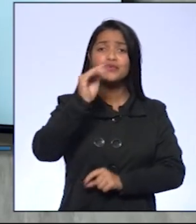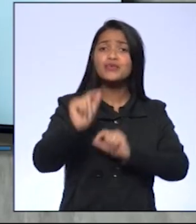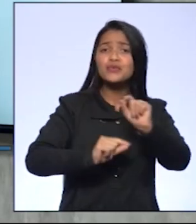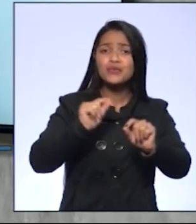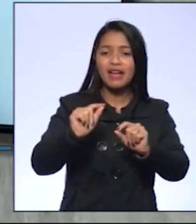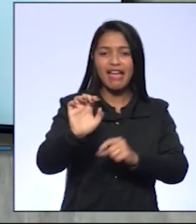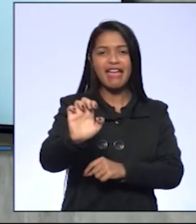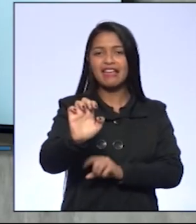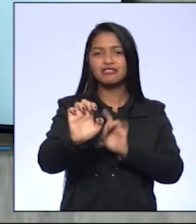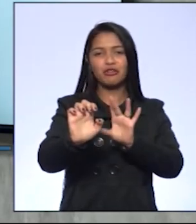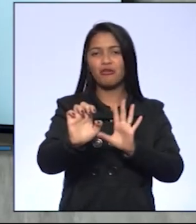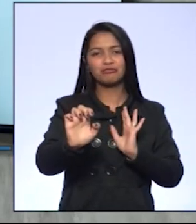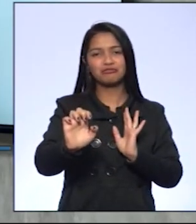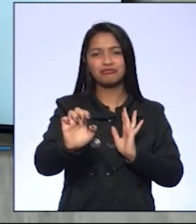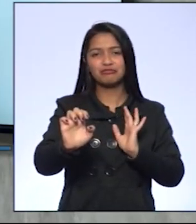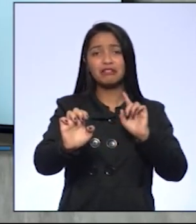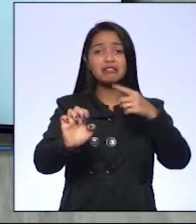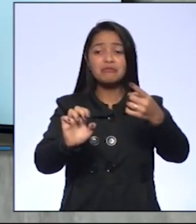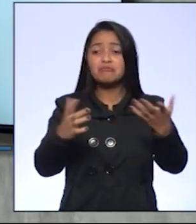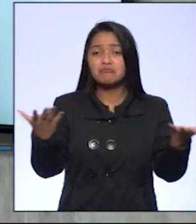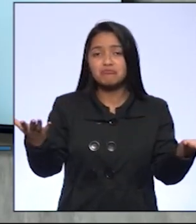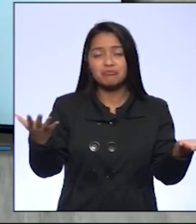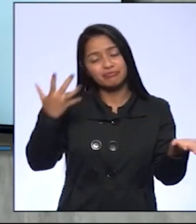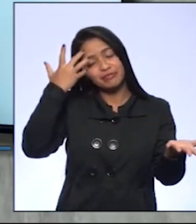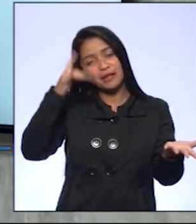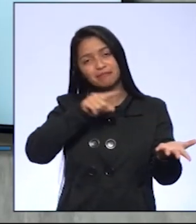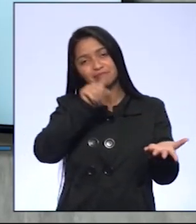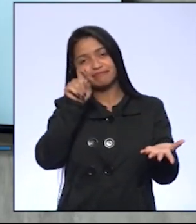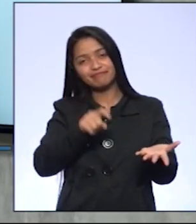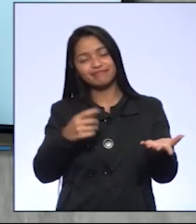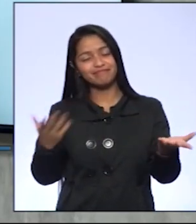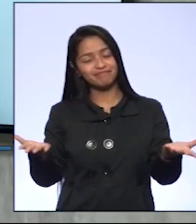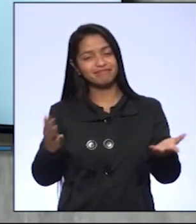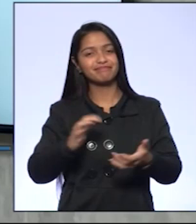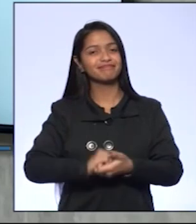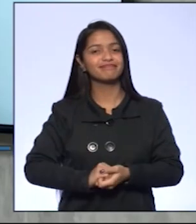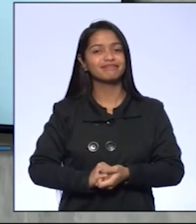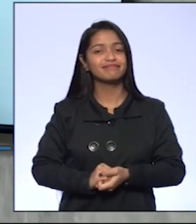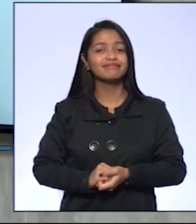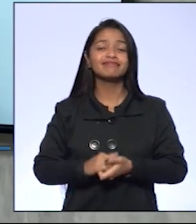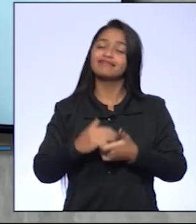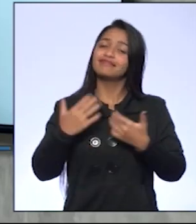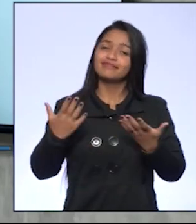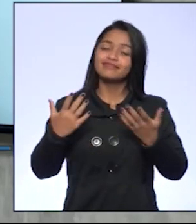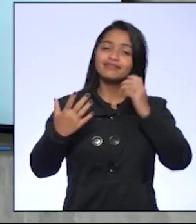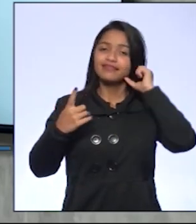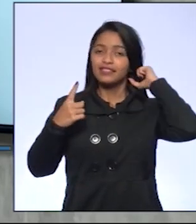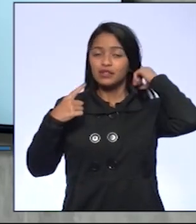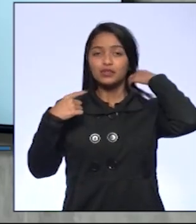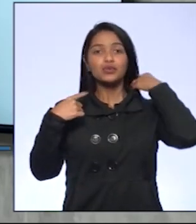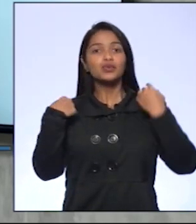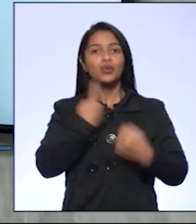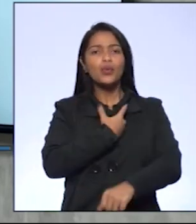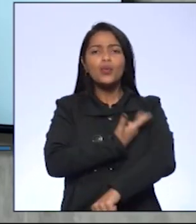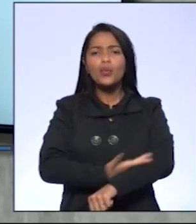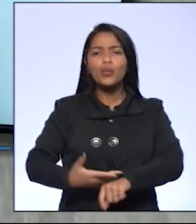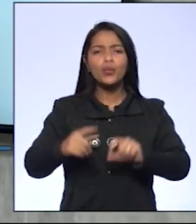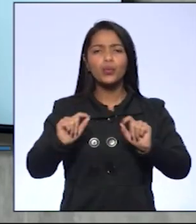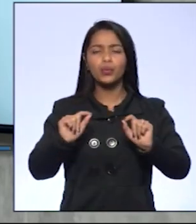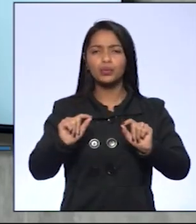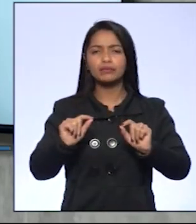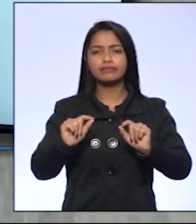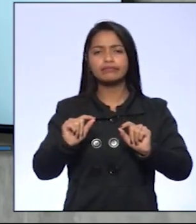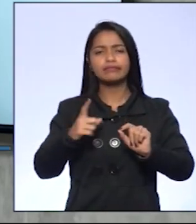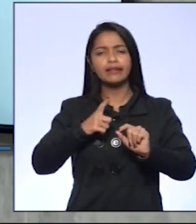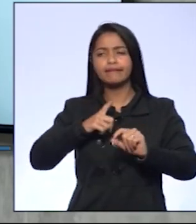E lá na história. E depois, enfim, ninguém sabe, né? Então, para nós, essa diversidade, né,